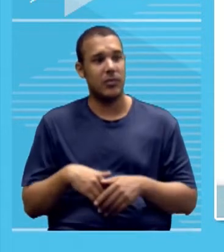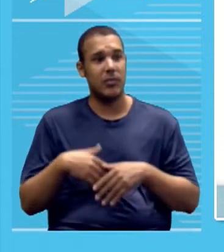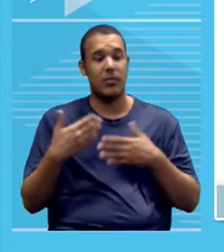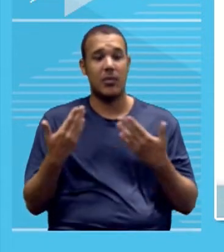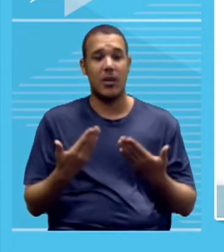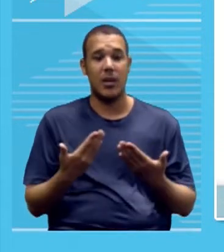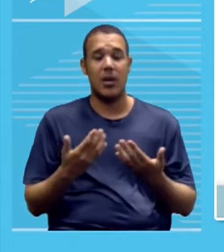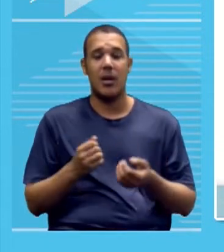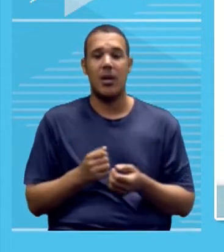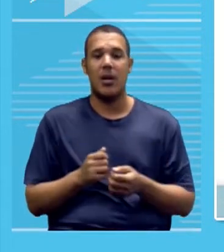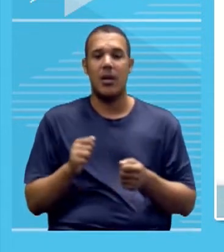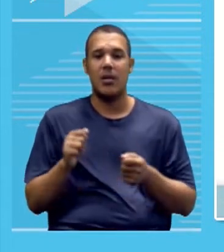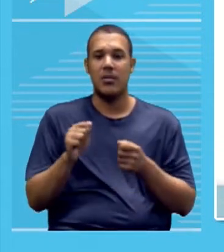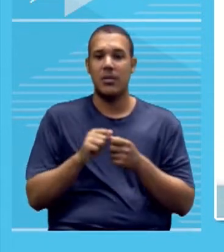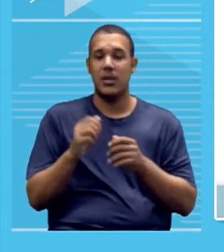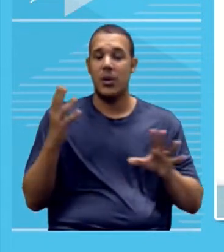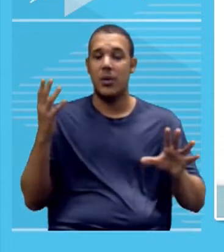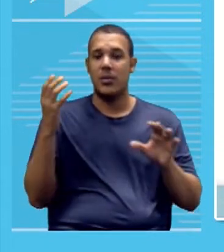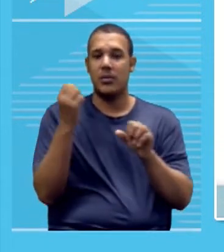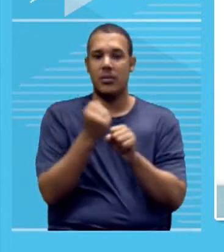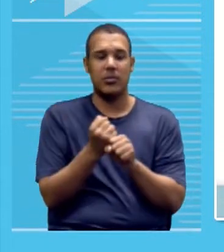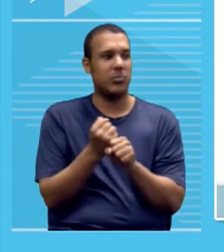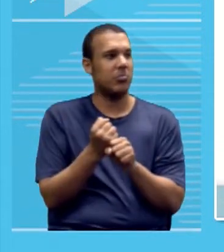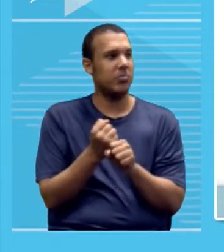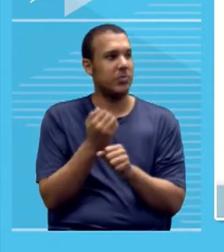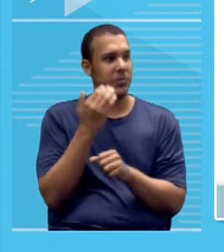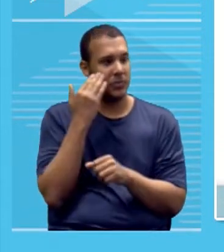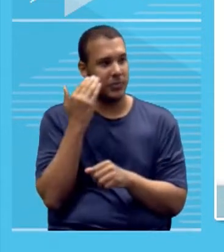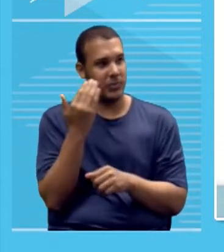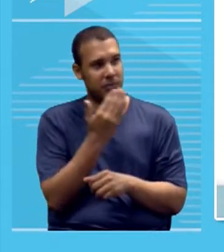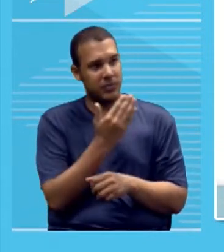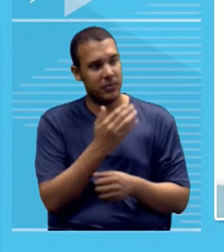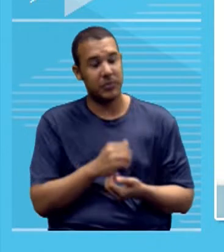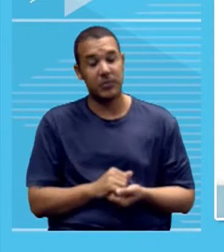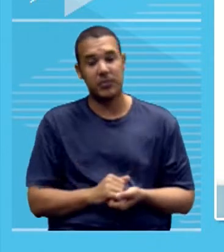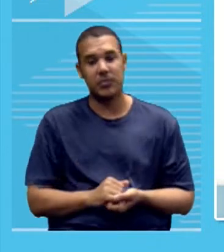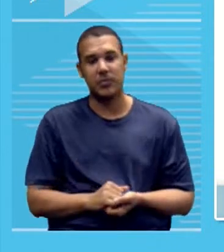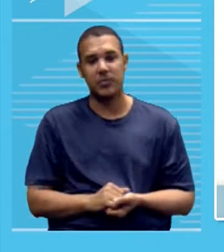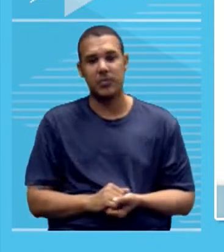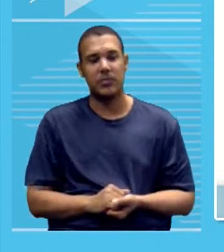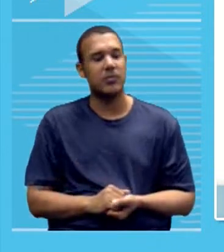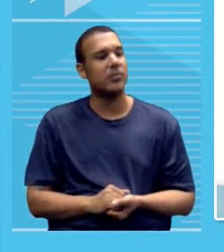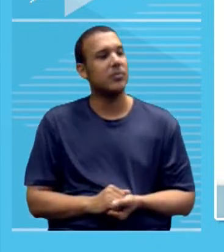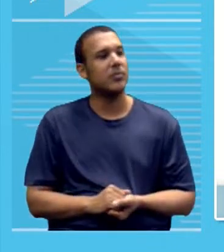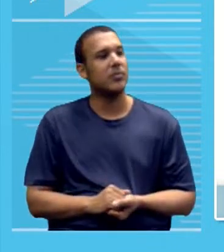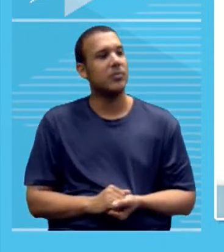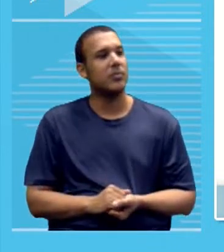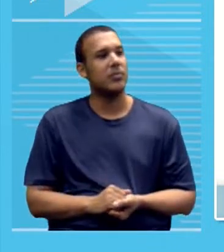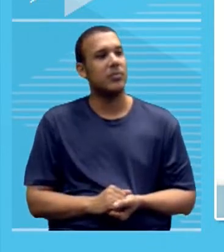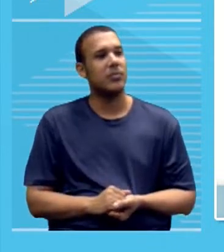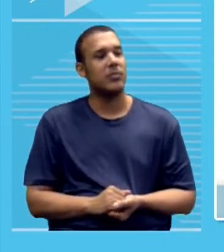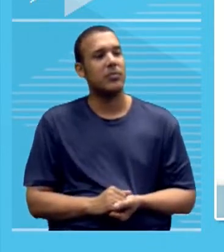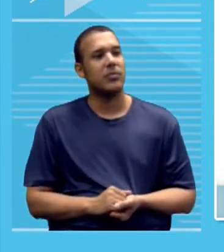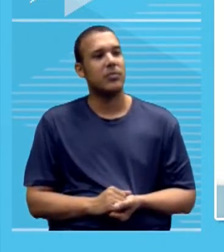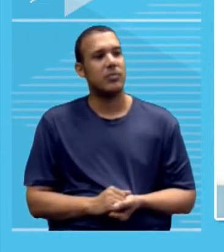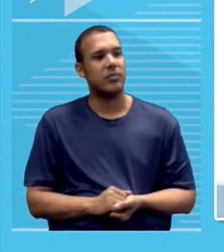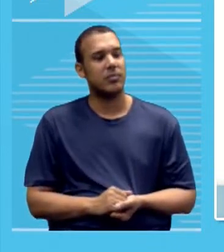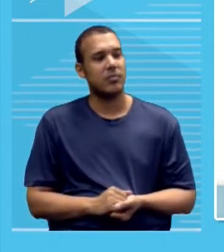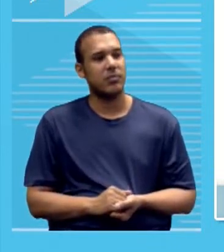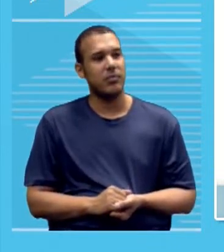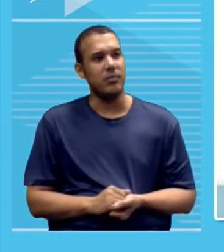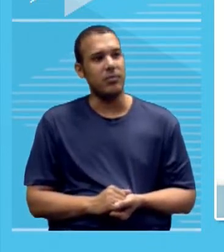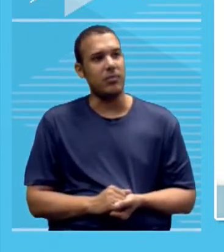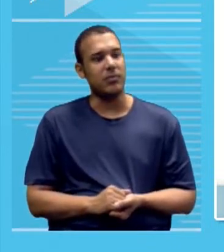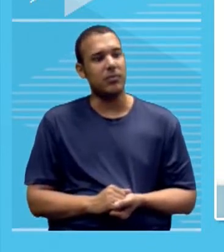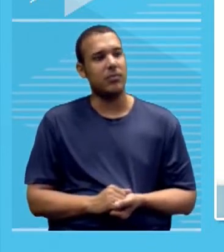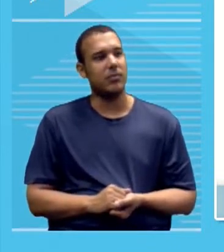gente pode achar uma forma de calcular. Olha assim, pela secção de um condutor de eletricidade, passam 15 coulombs